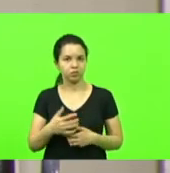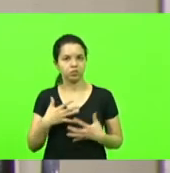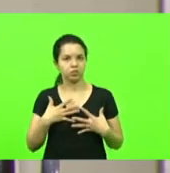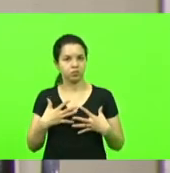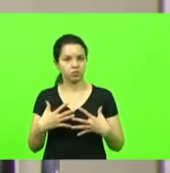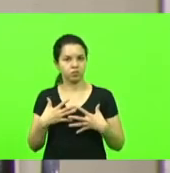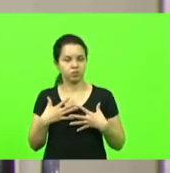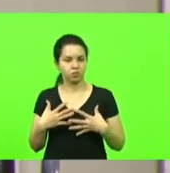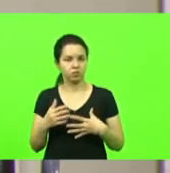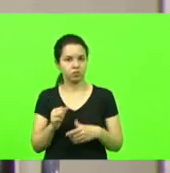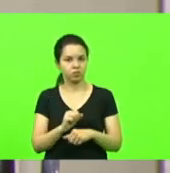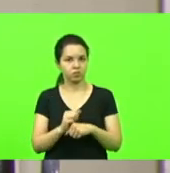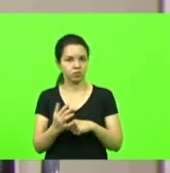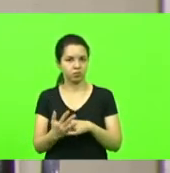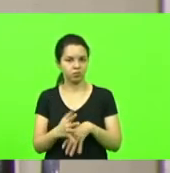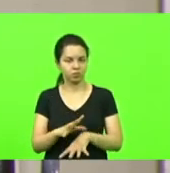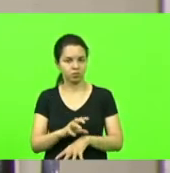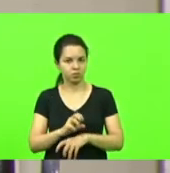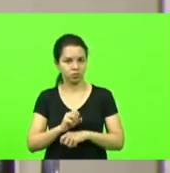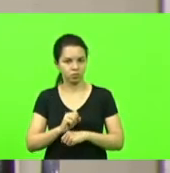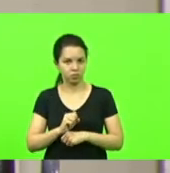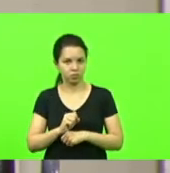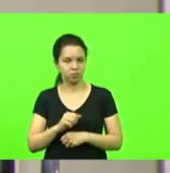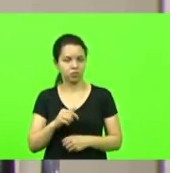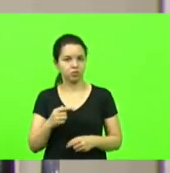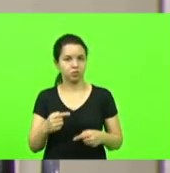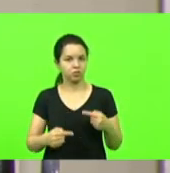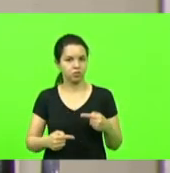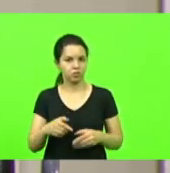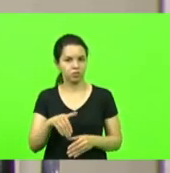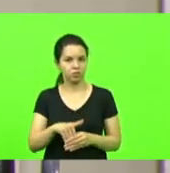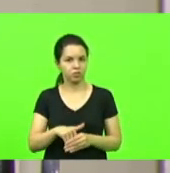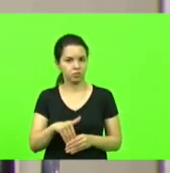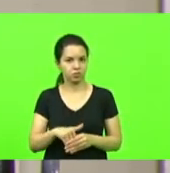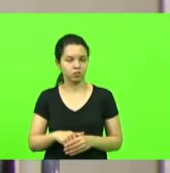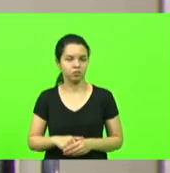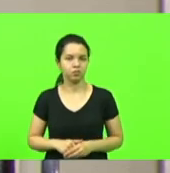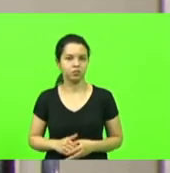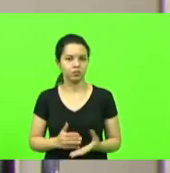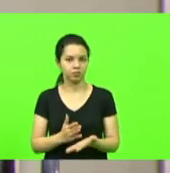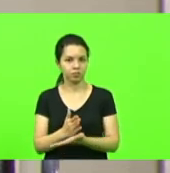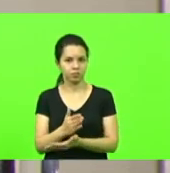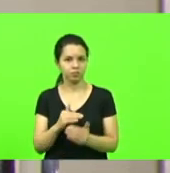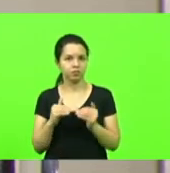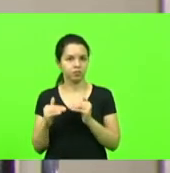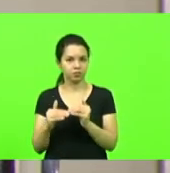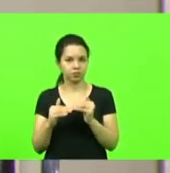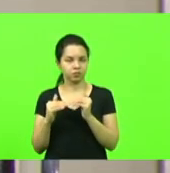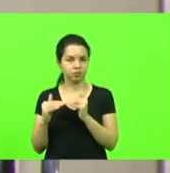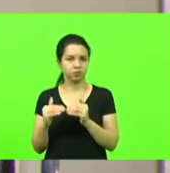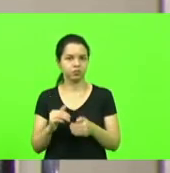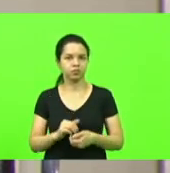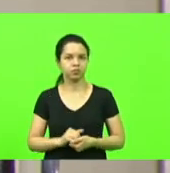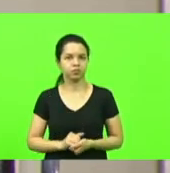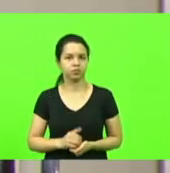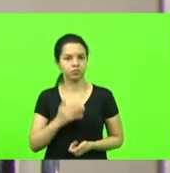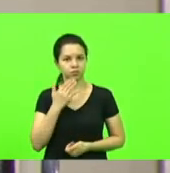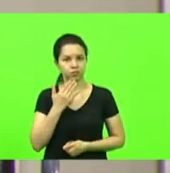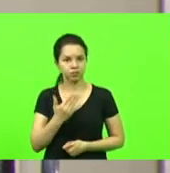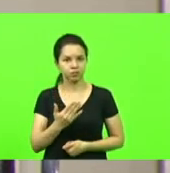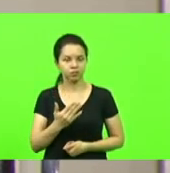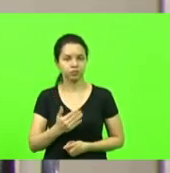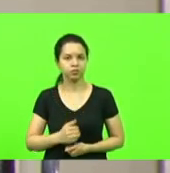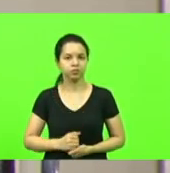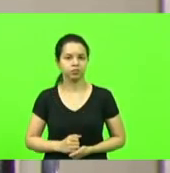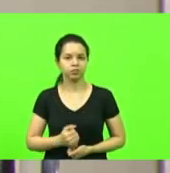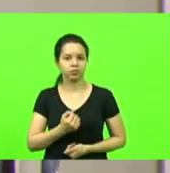queira discutir, em votação. Deputados que aprovam, permaneçam como se encontra. Aprovado por unanimidade. Requerimentos.